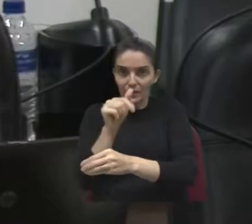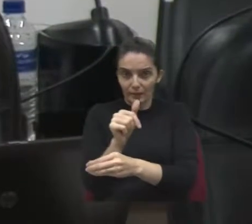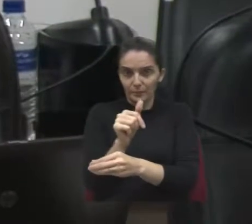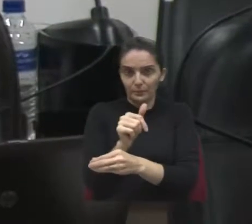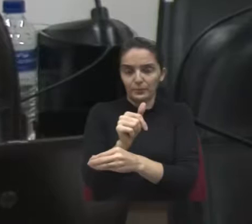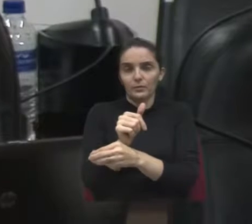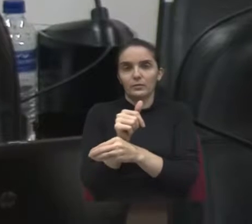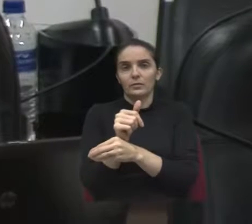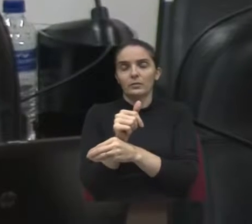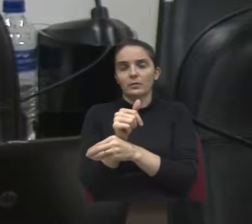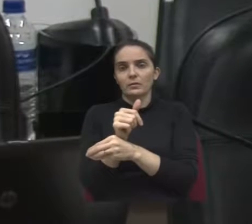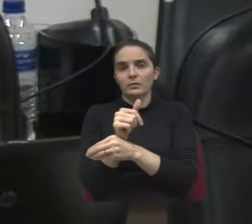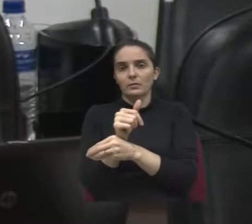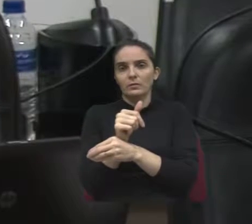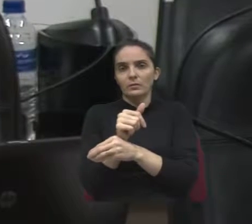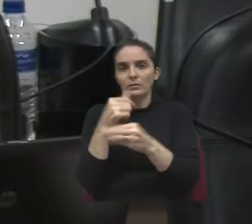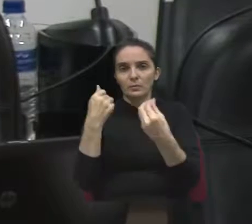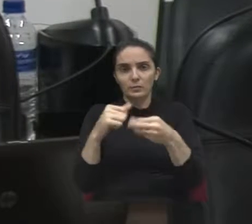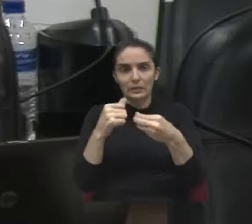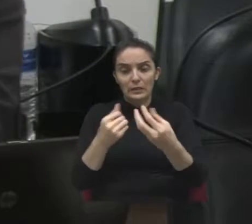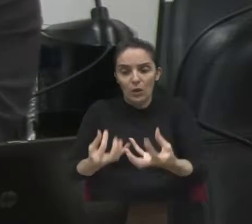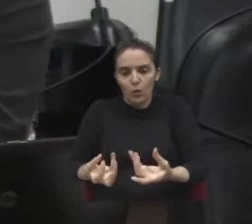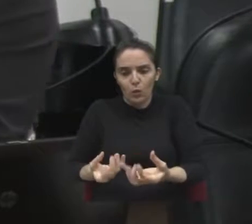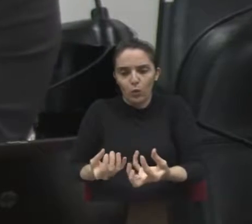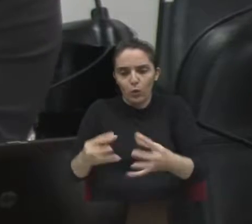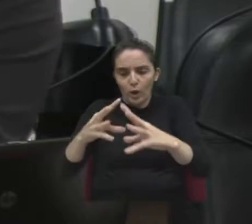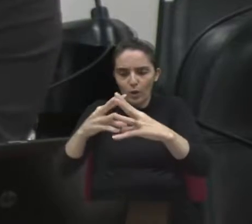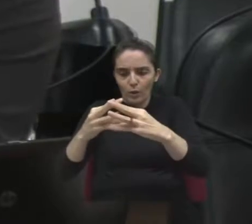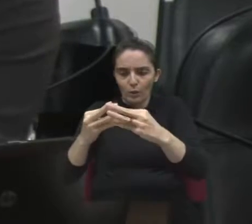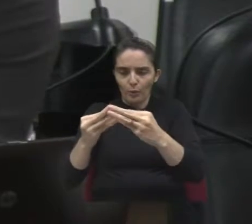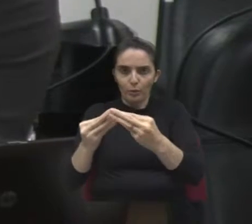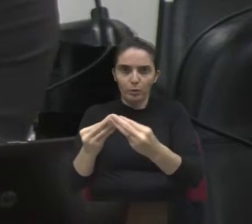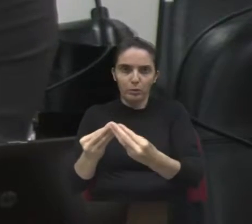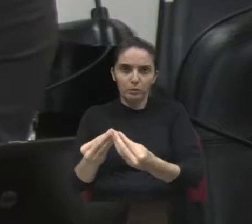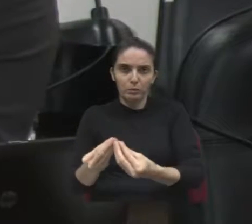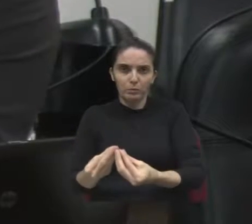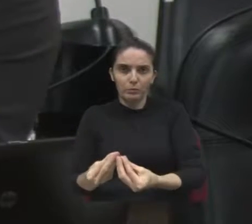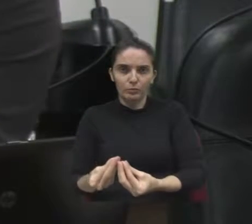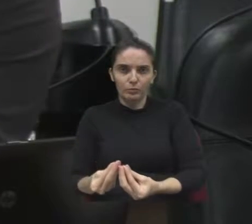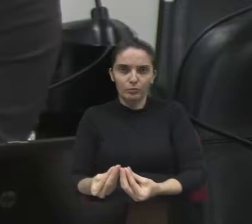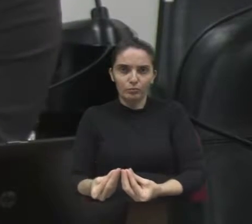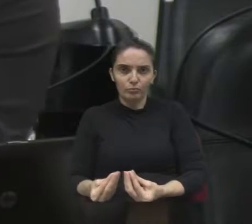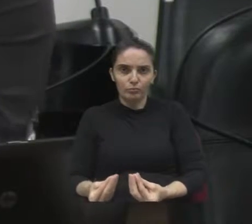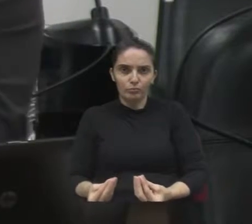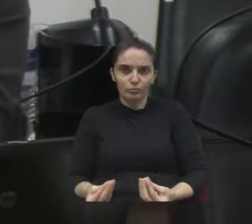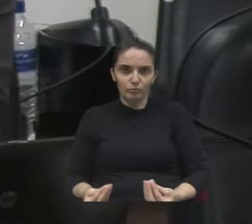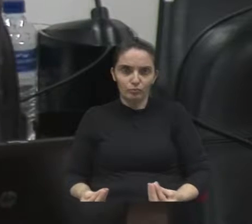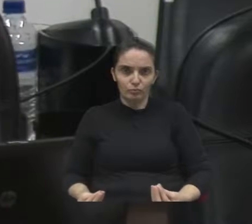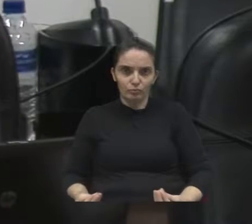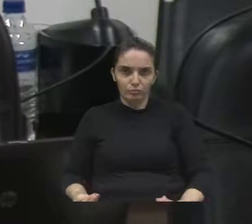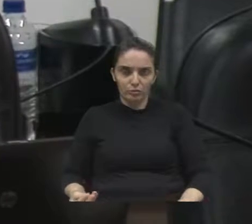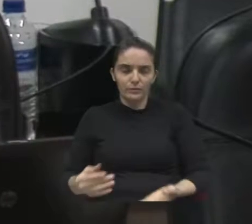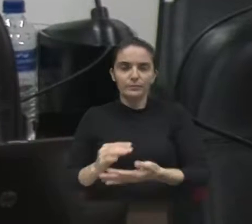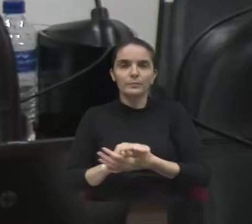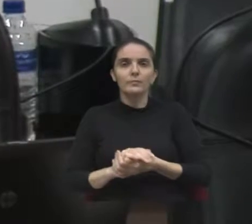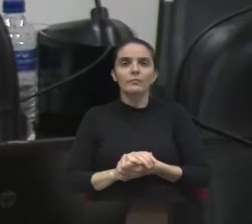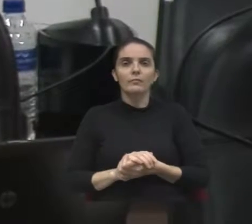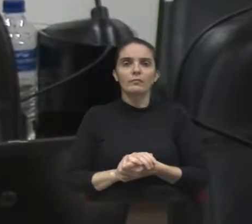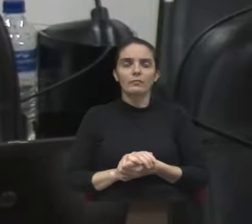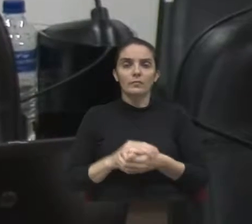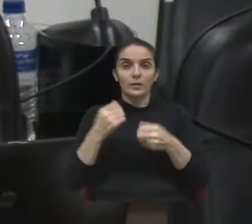feito o derretimento desse plástico. E o derretimento é feito com calor. É feito com